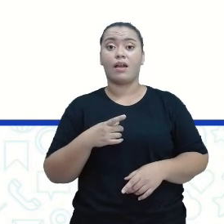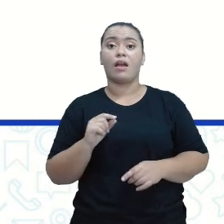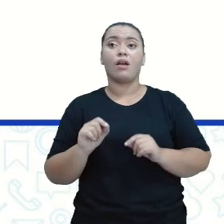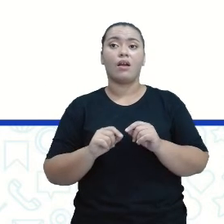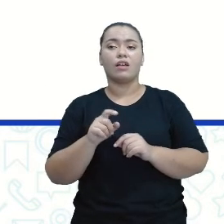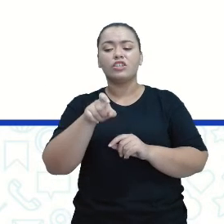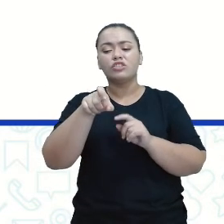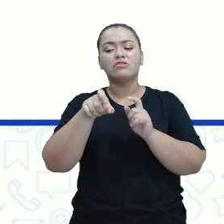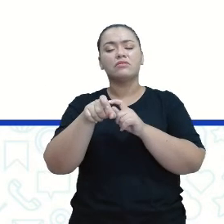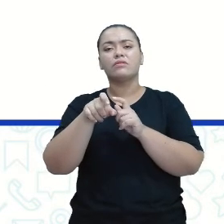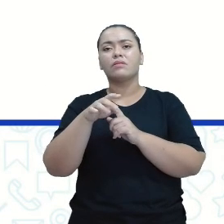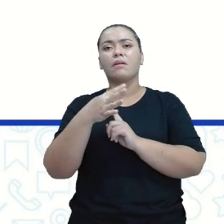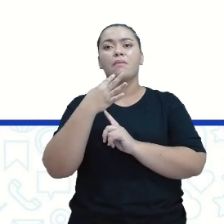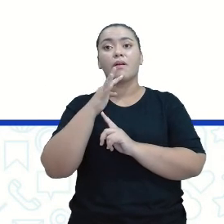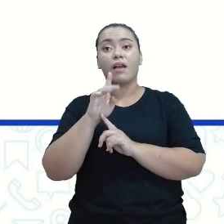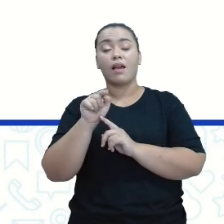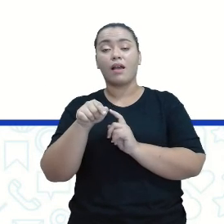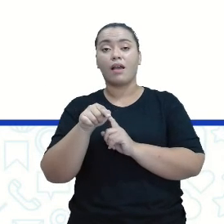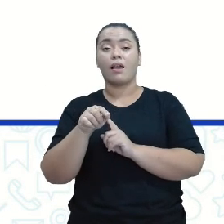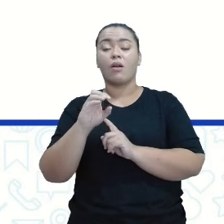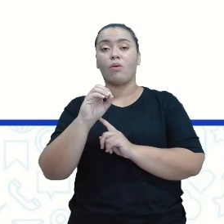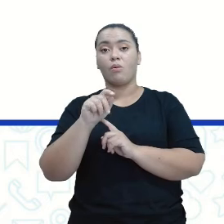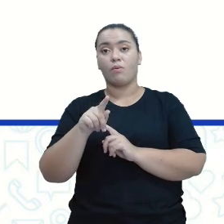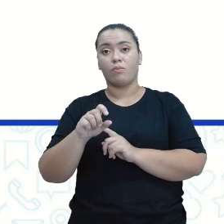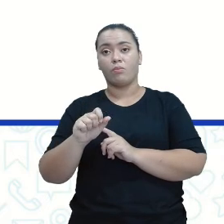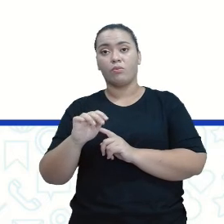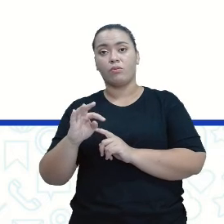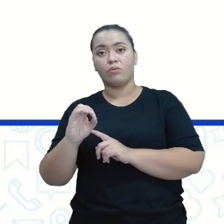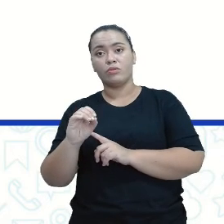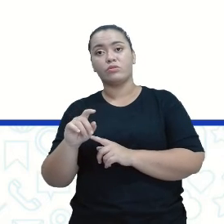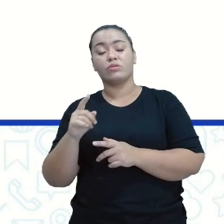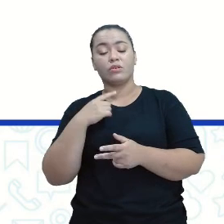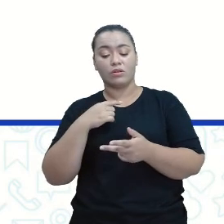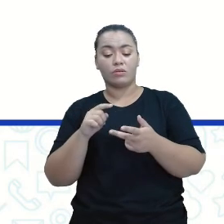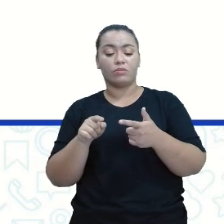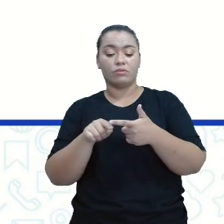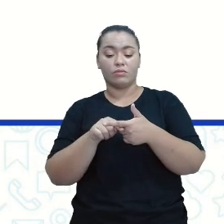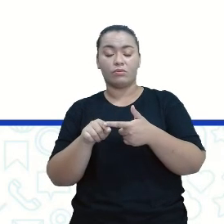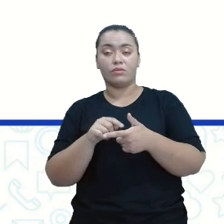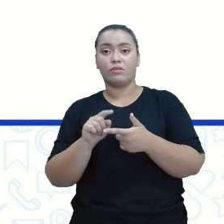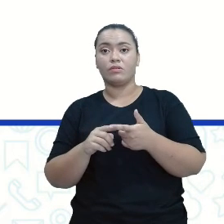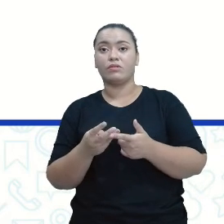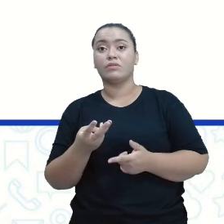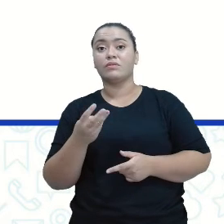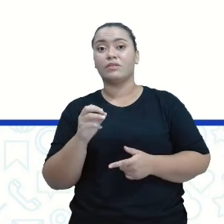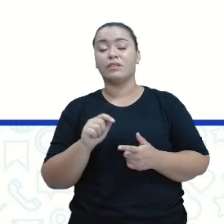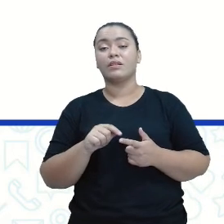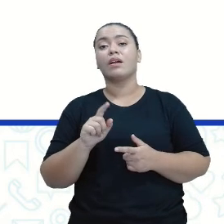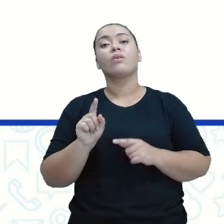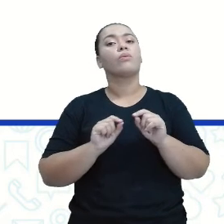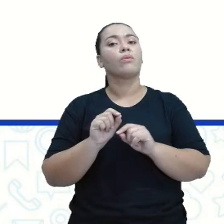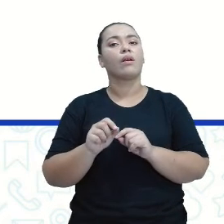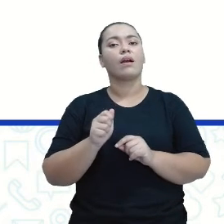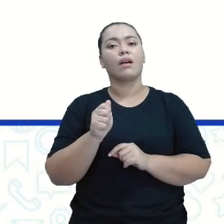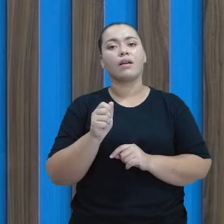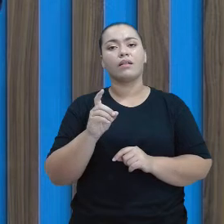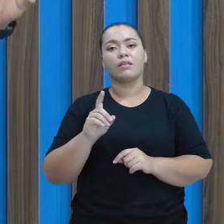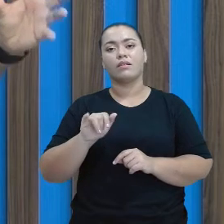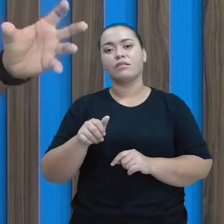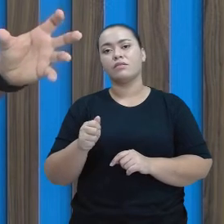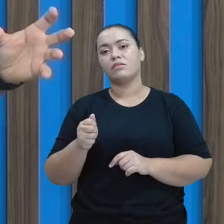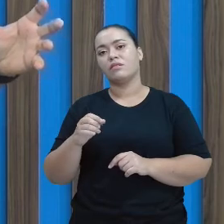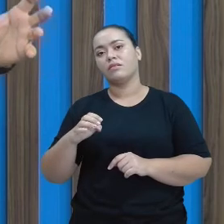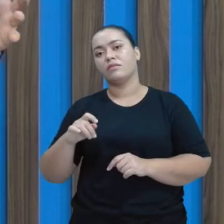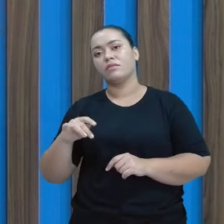termo desconhecido, e o cateto adjacente foi o 30, certo? Aí você, como o Briane falou, já vai para um conteúdo lá de regra